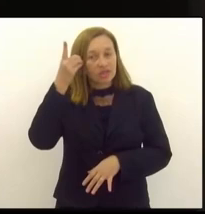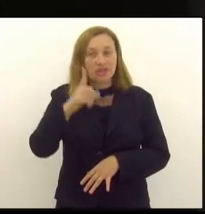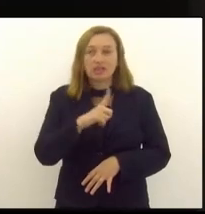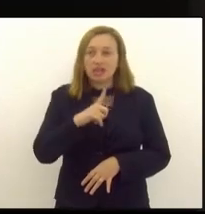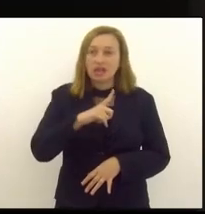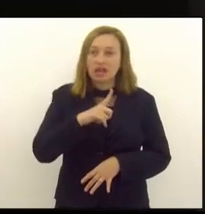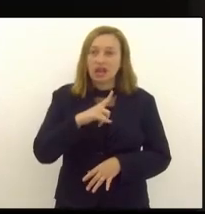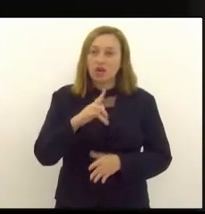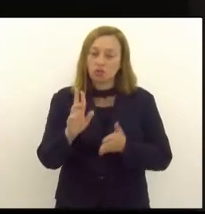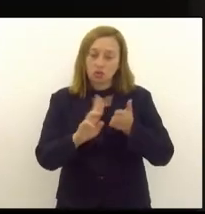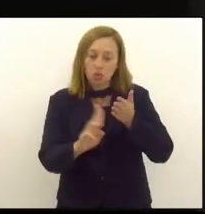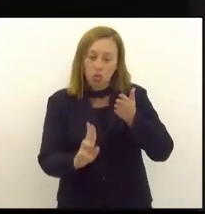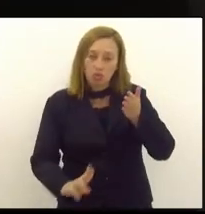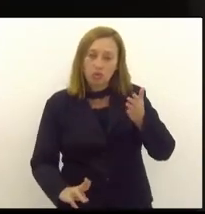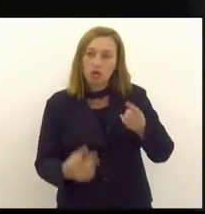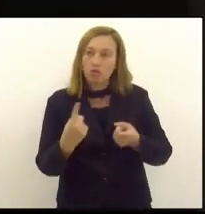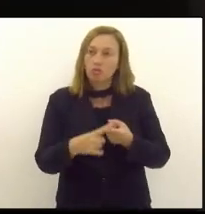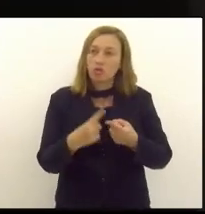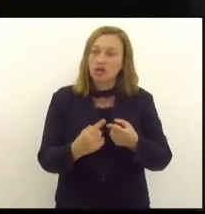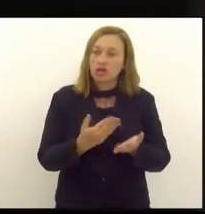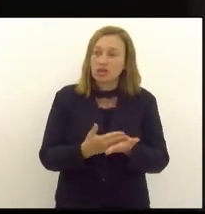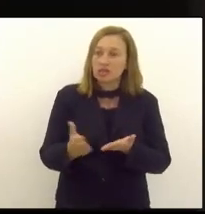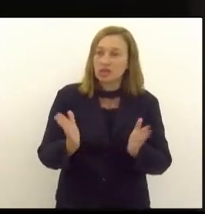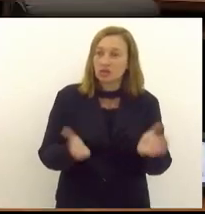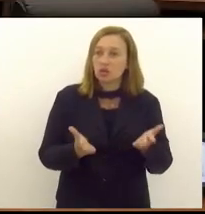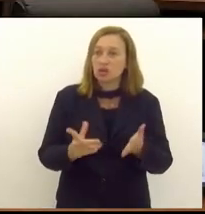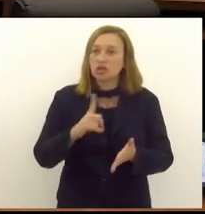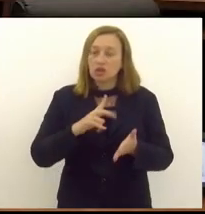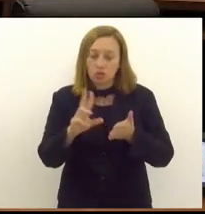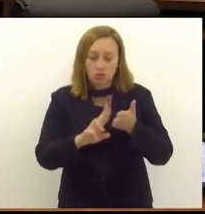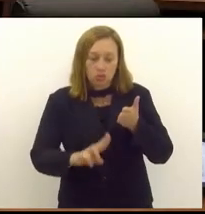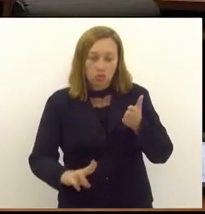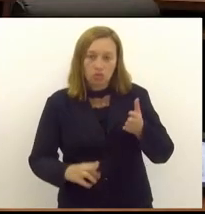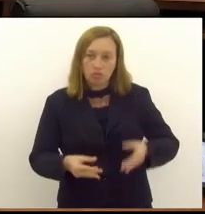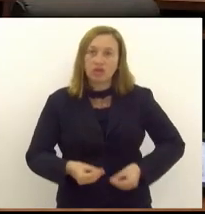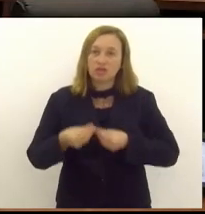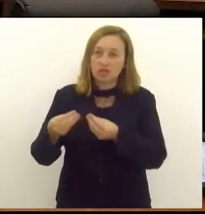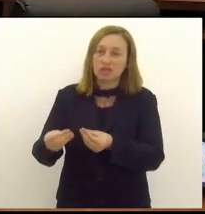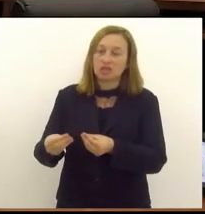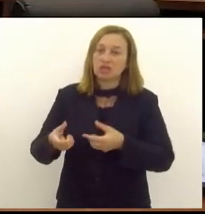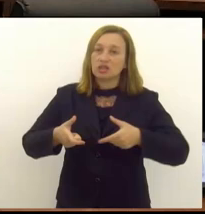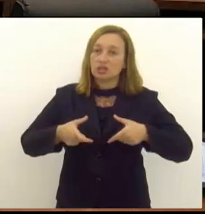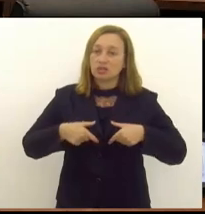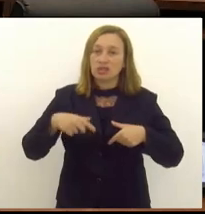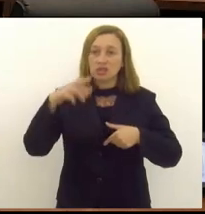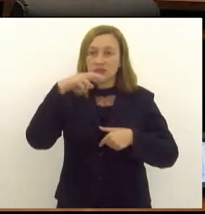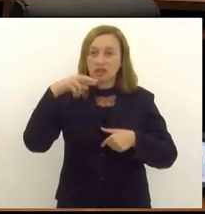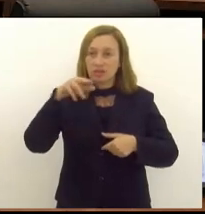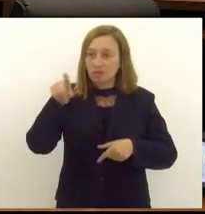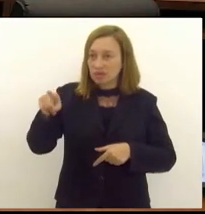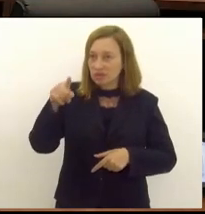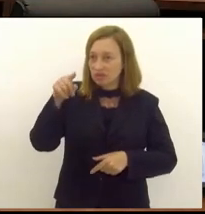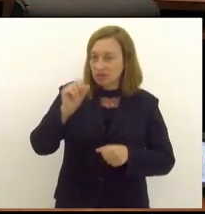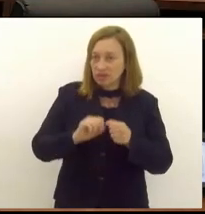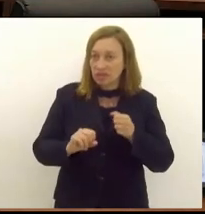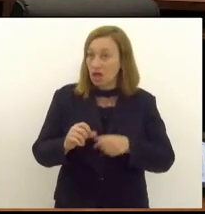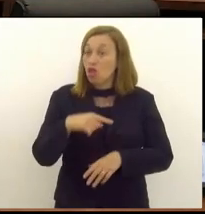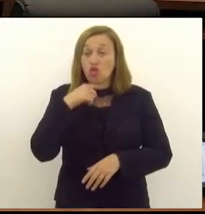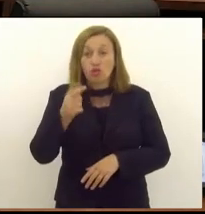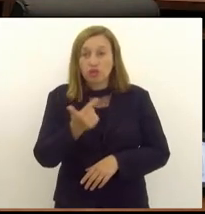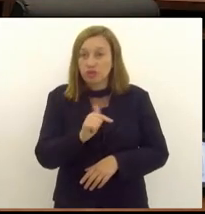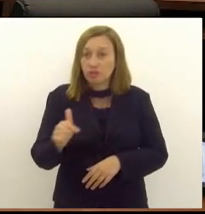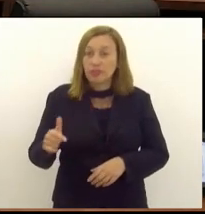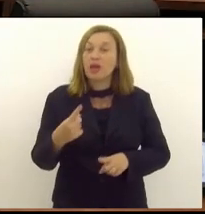uma lista, porque a partir de hoje eu tenho uma lista para te passar de medalhas para você fazer. E não tenha